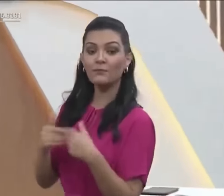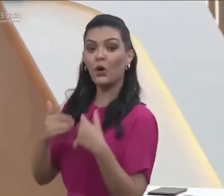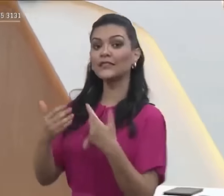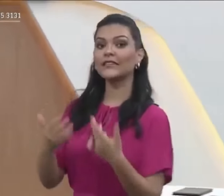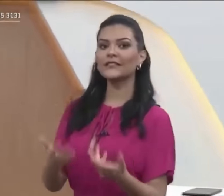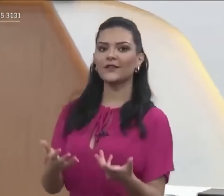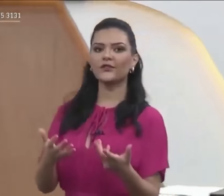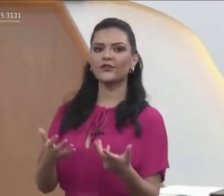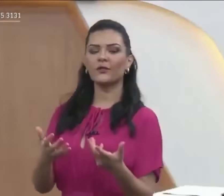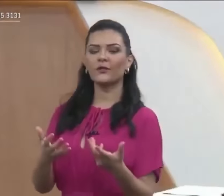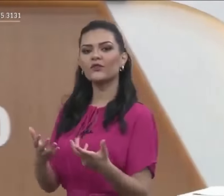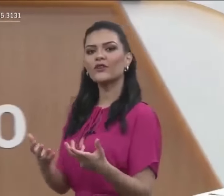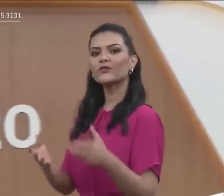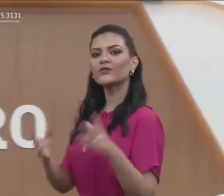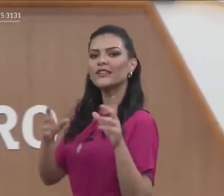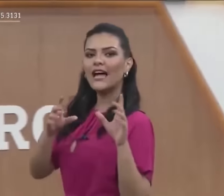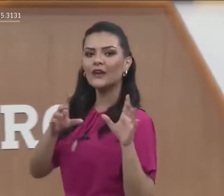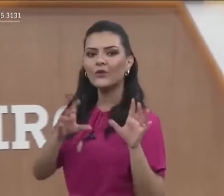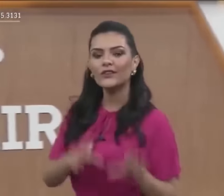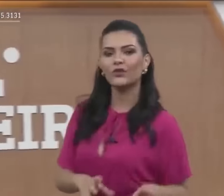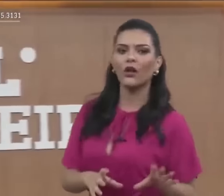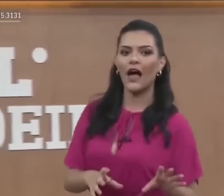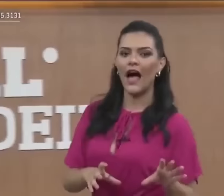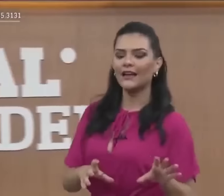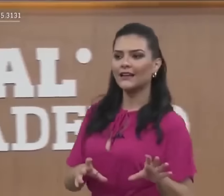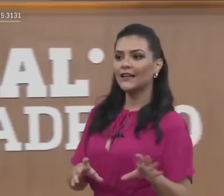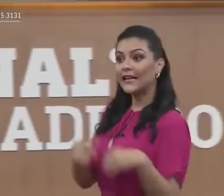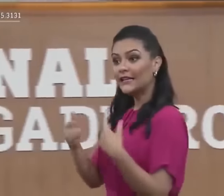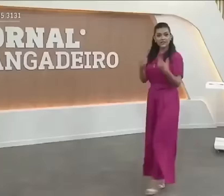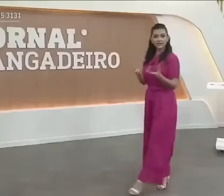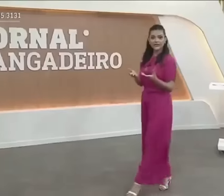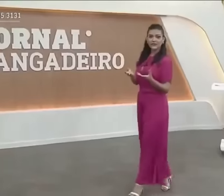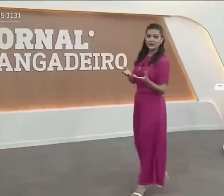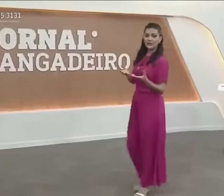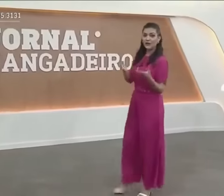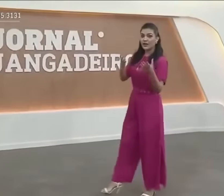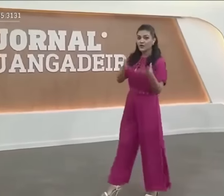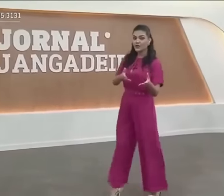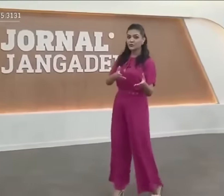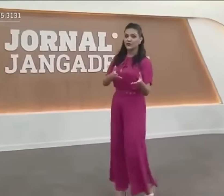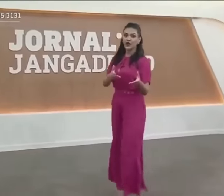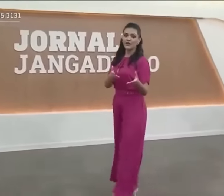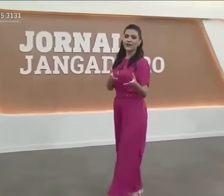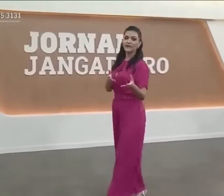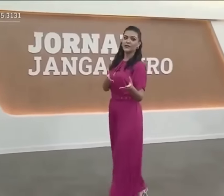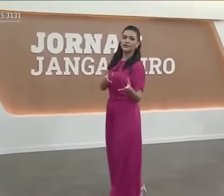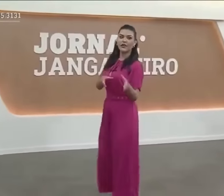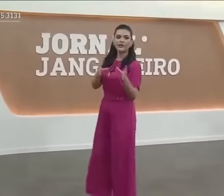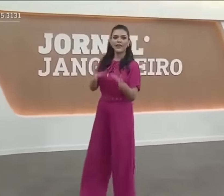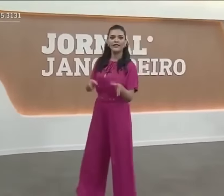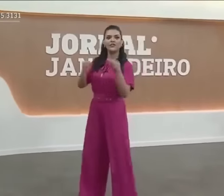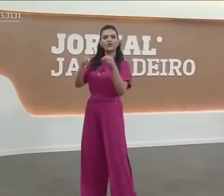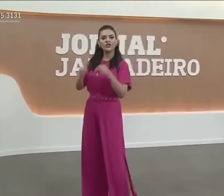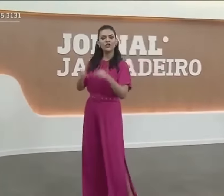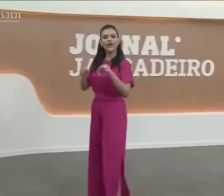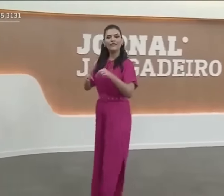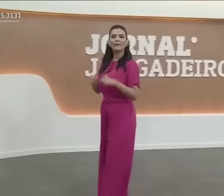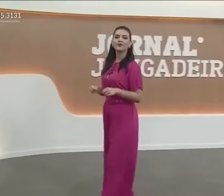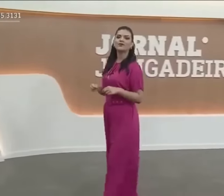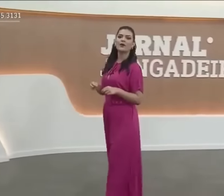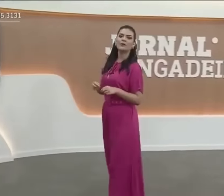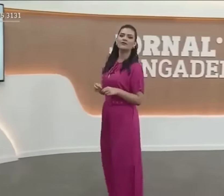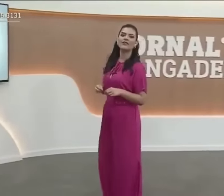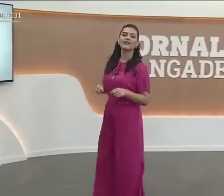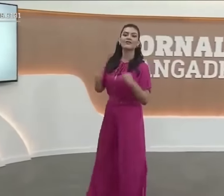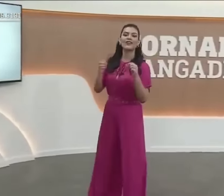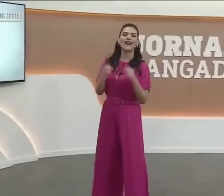ver a importância dos professores no cenário escolar, criando exatamente mecanismos de avaliação que refletem diretamente